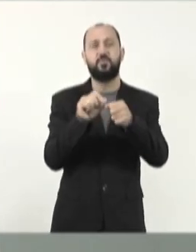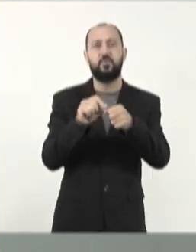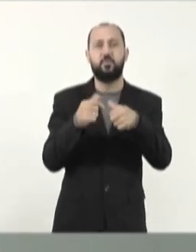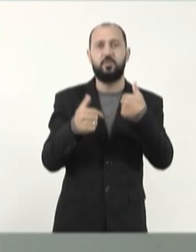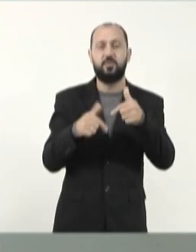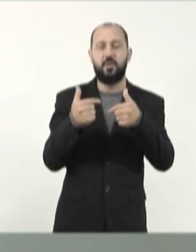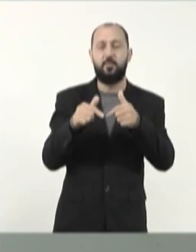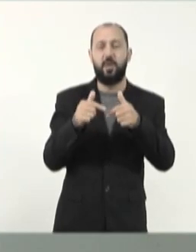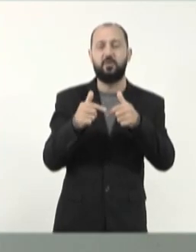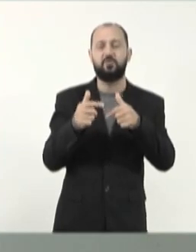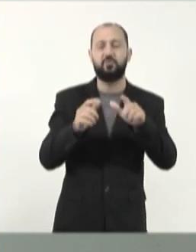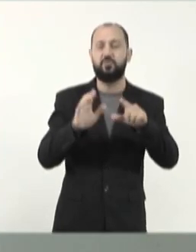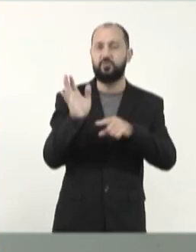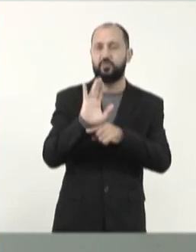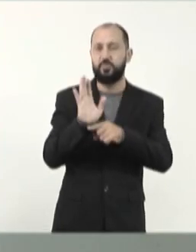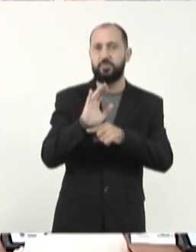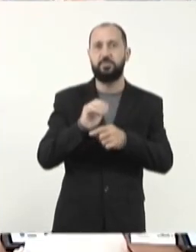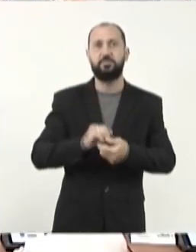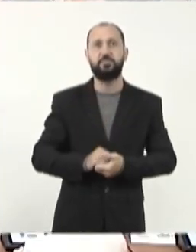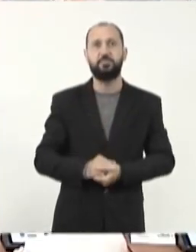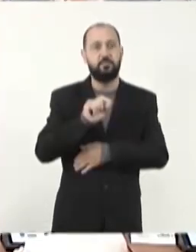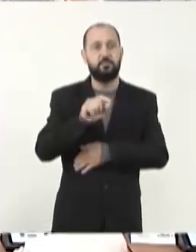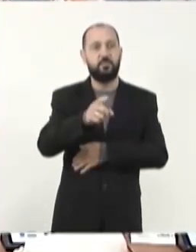produções audiovisuais.